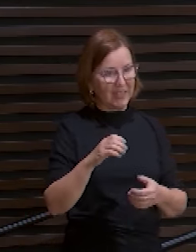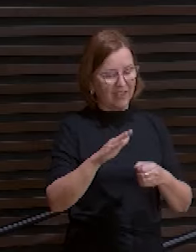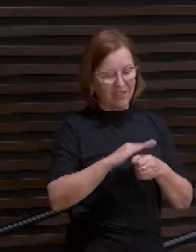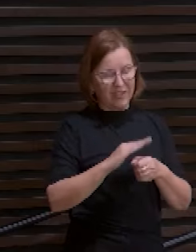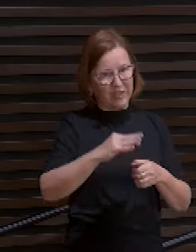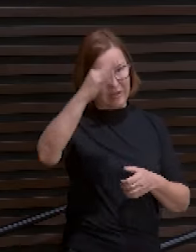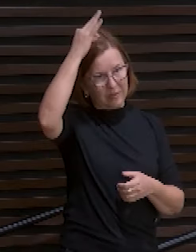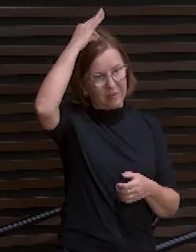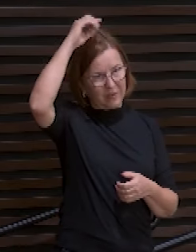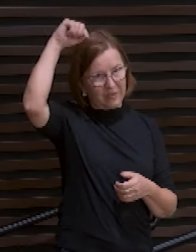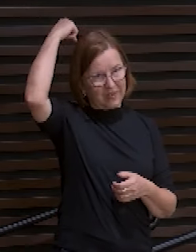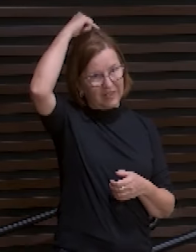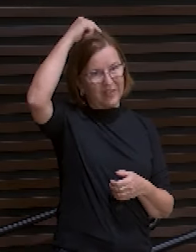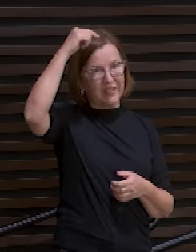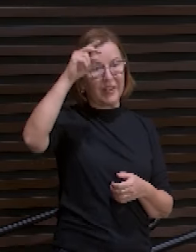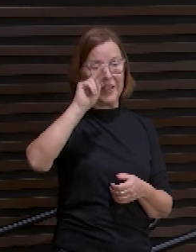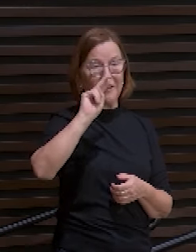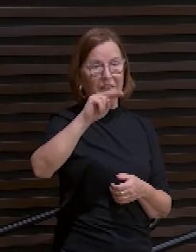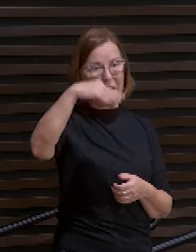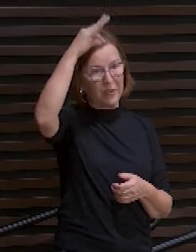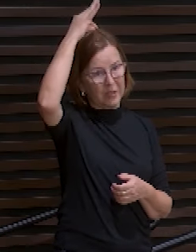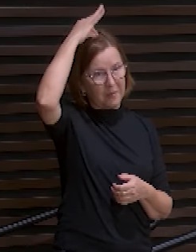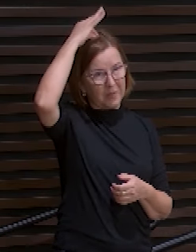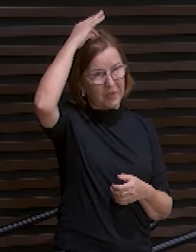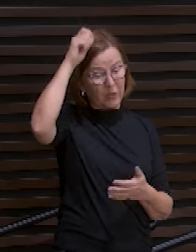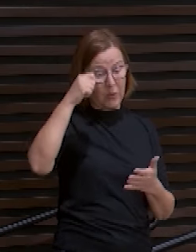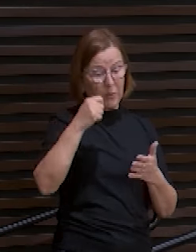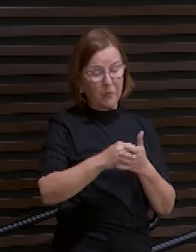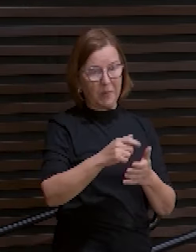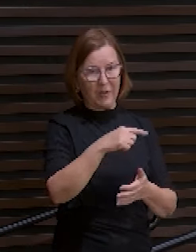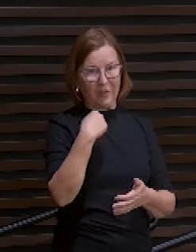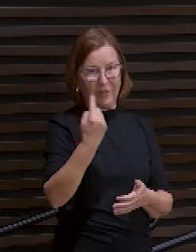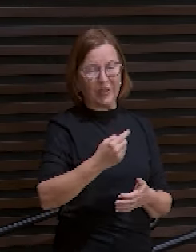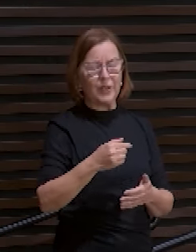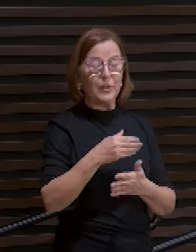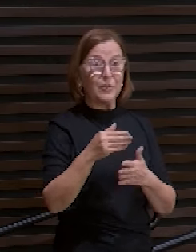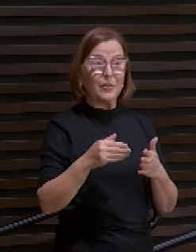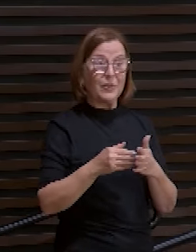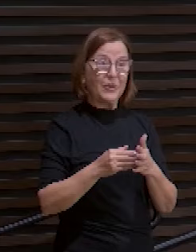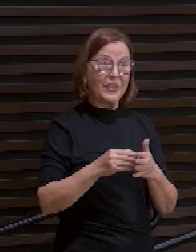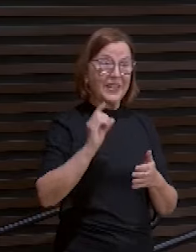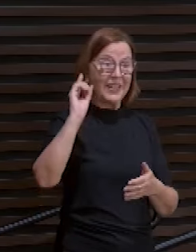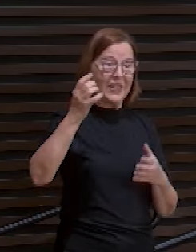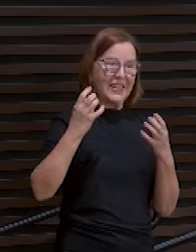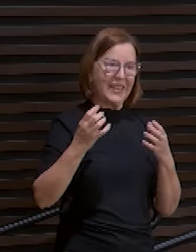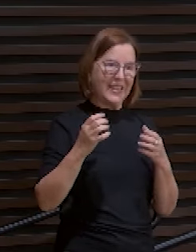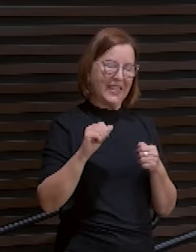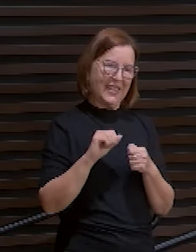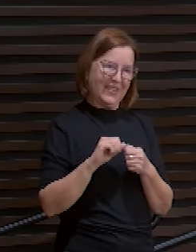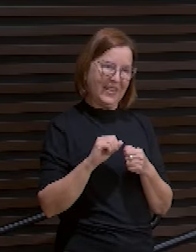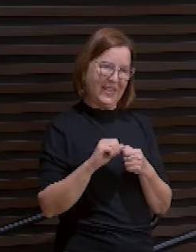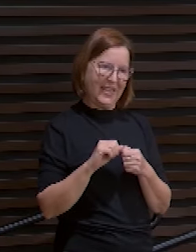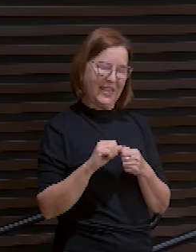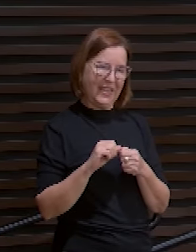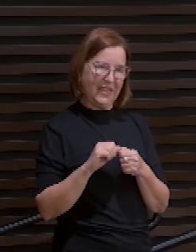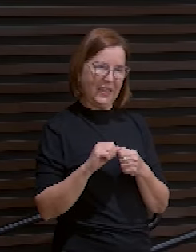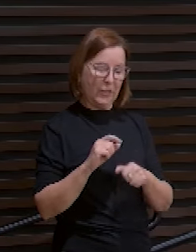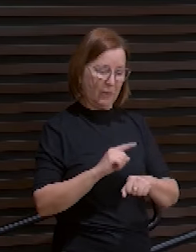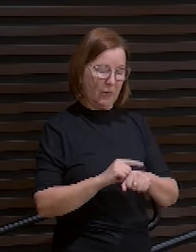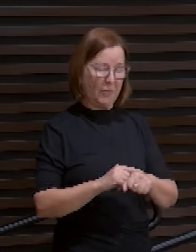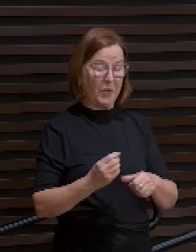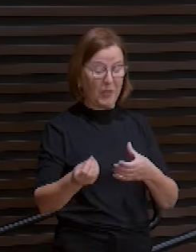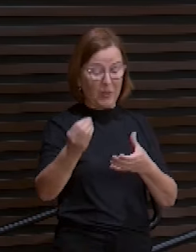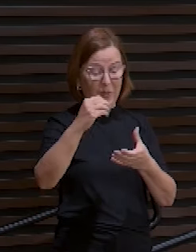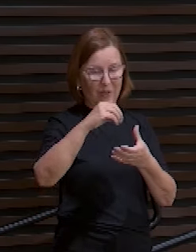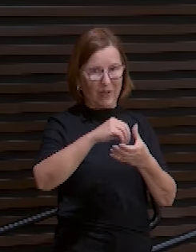é ter o espírito cumprindo em nós tudo o que Deus pretendia que ele fizesse quando o colocou em nós quando